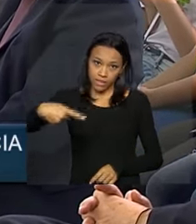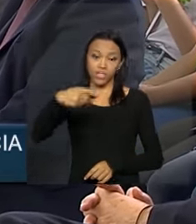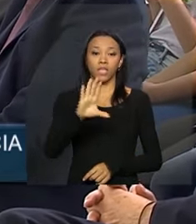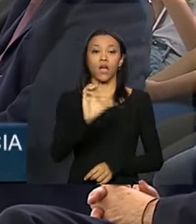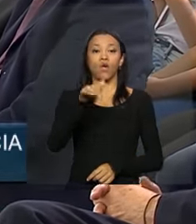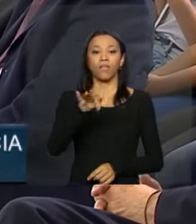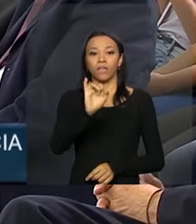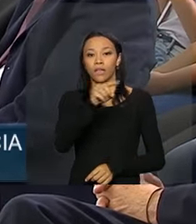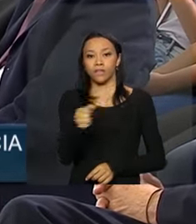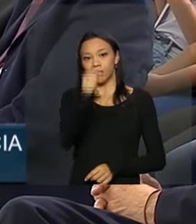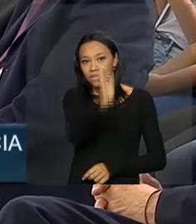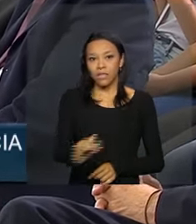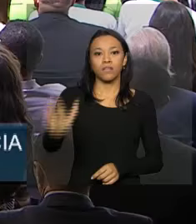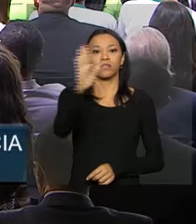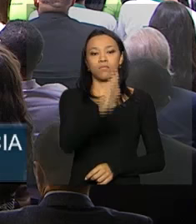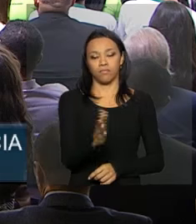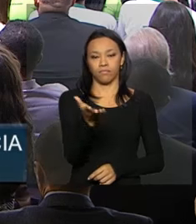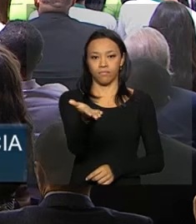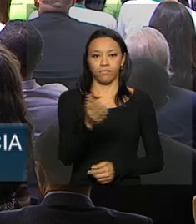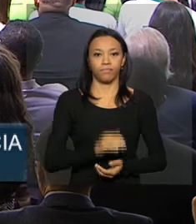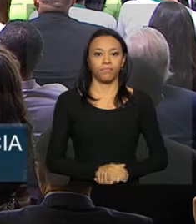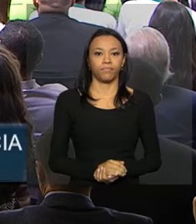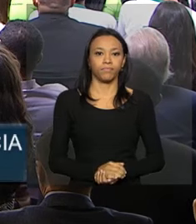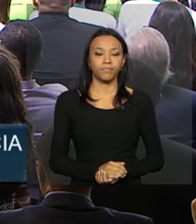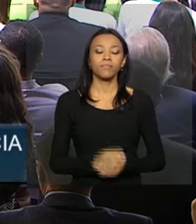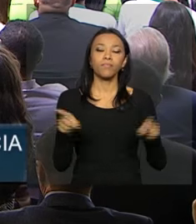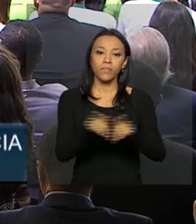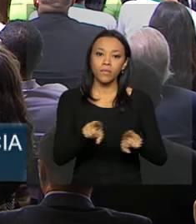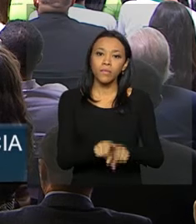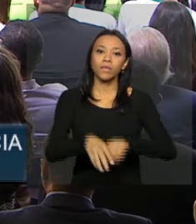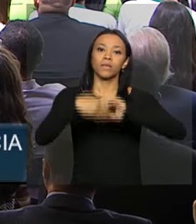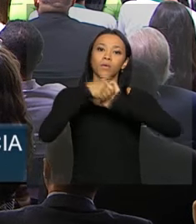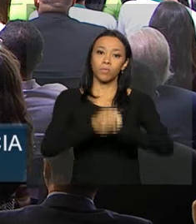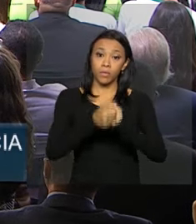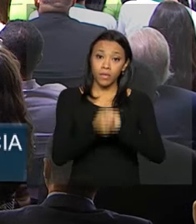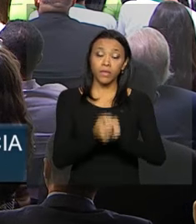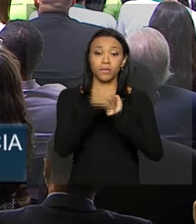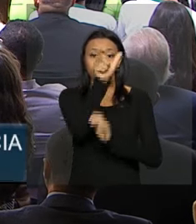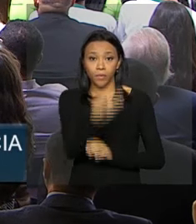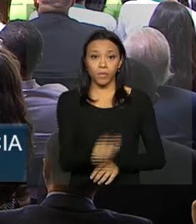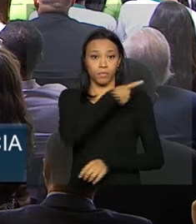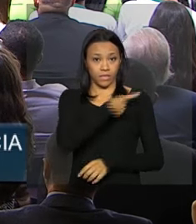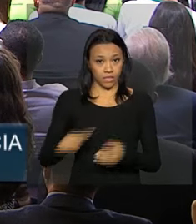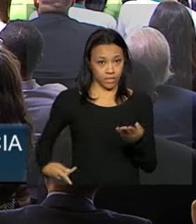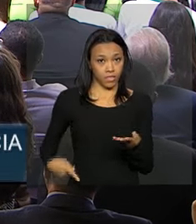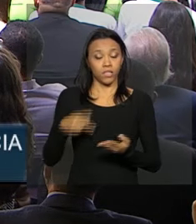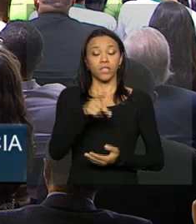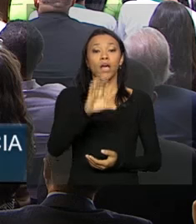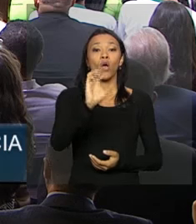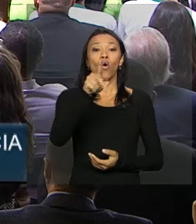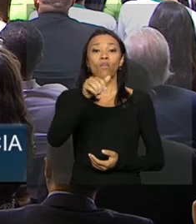de Bens, Serviços e Turismo. Cumprimento o presidente da Confederação Nacional